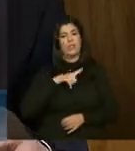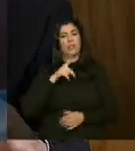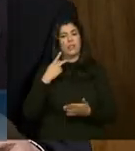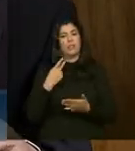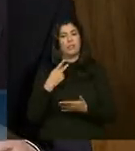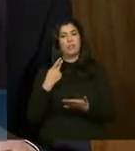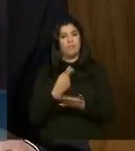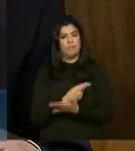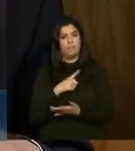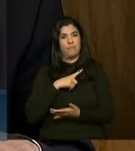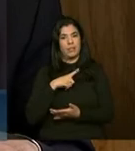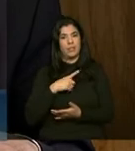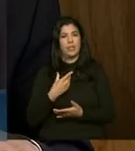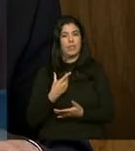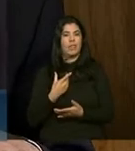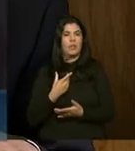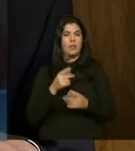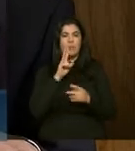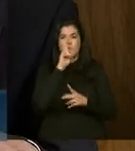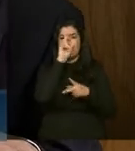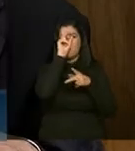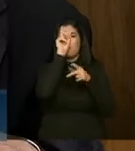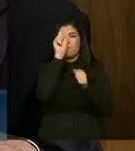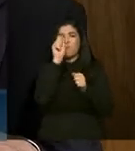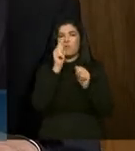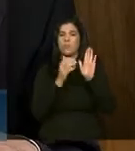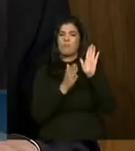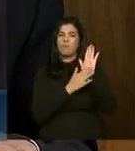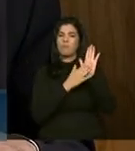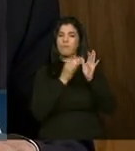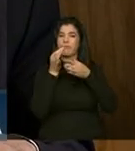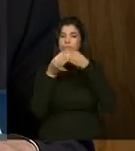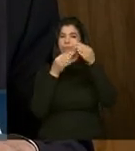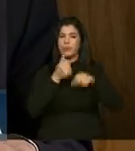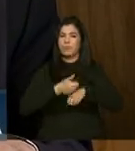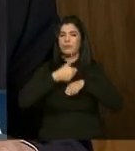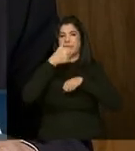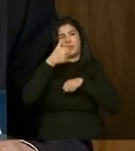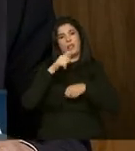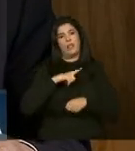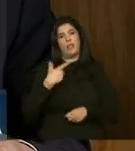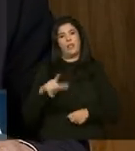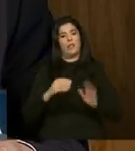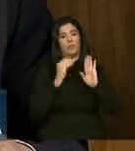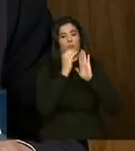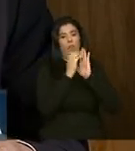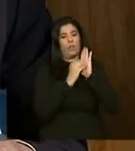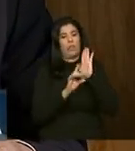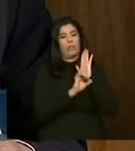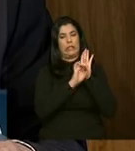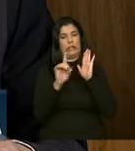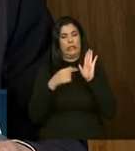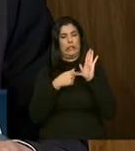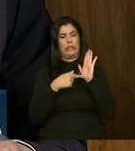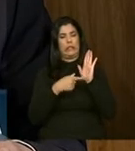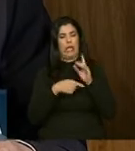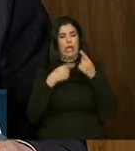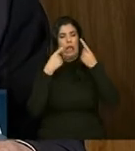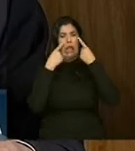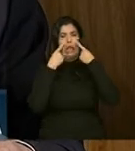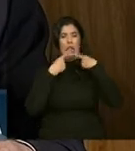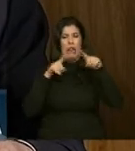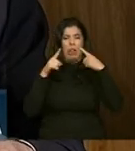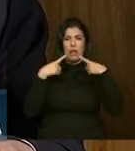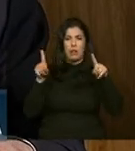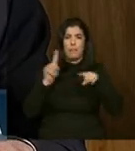sentido, ela é muito fortemente propositiva, quer dizer, não é uma agenda de lamentação, mas uma agenda para